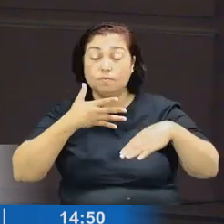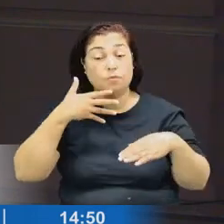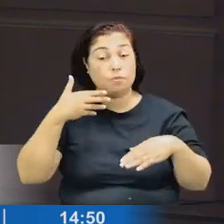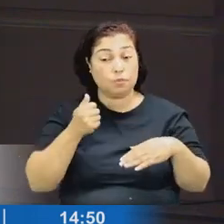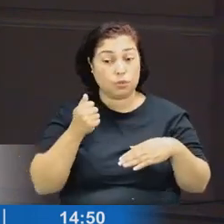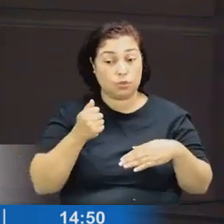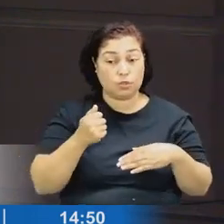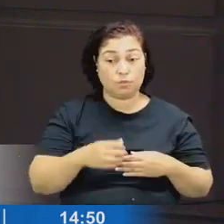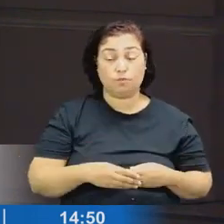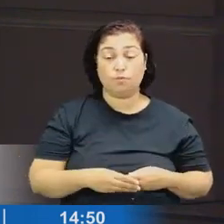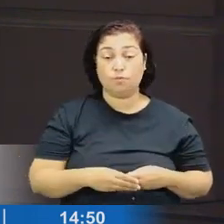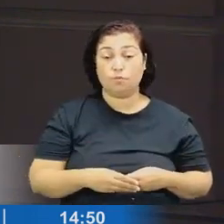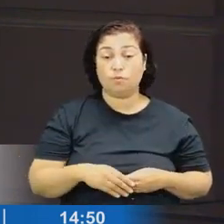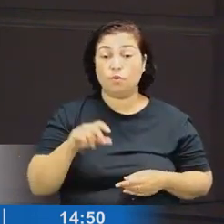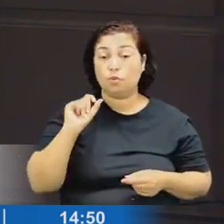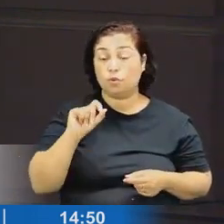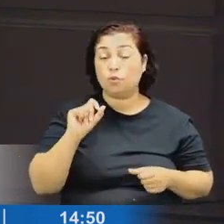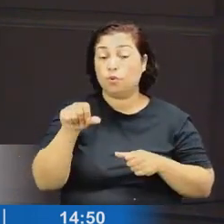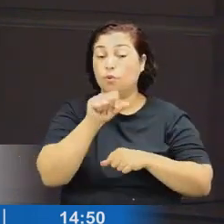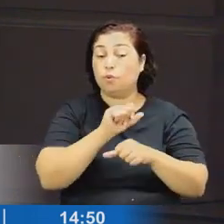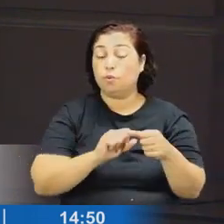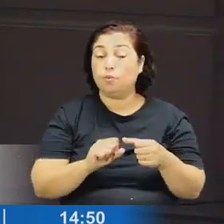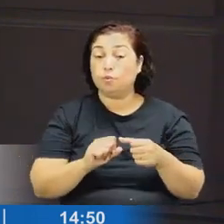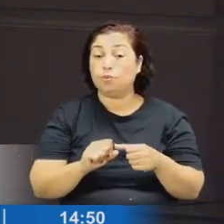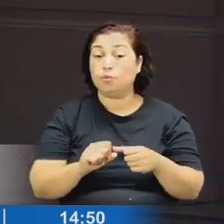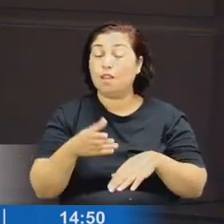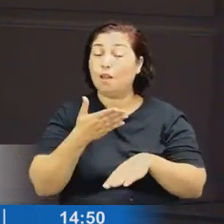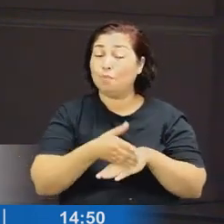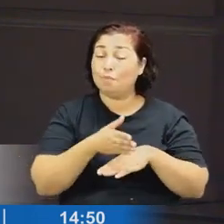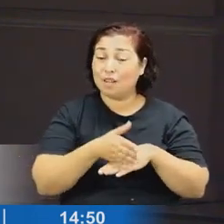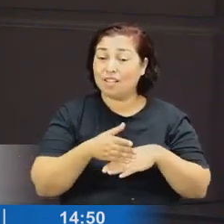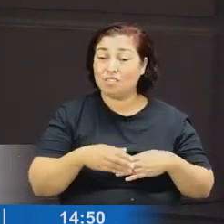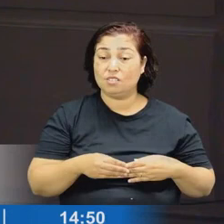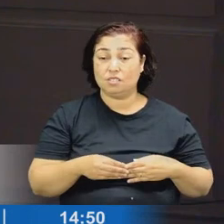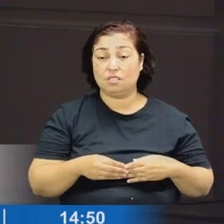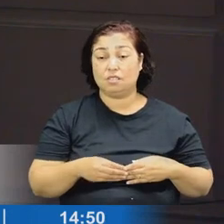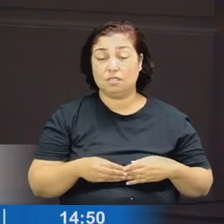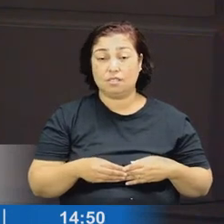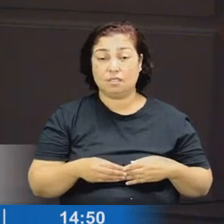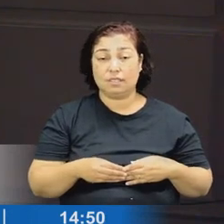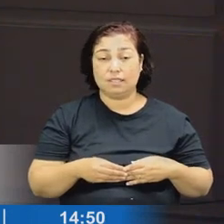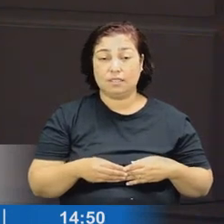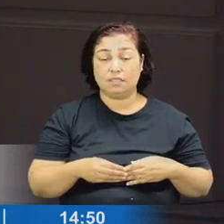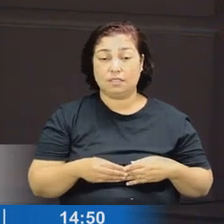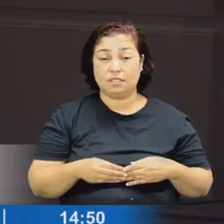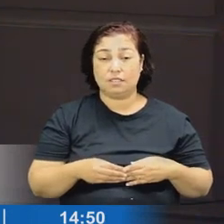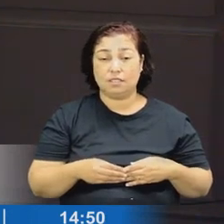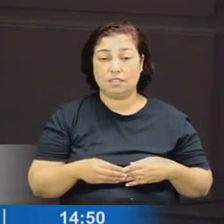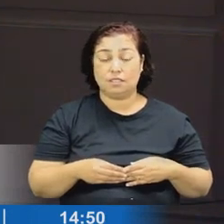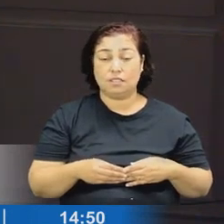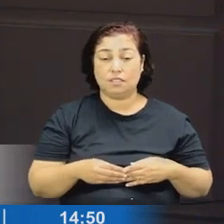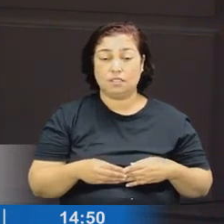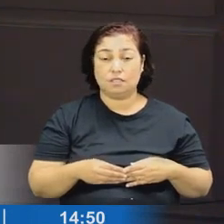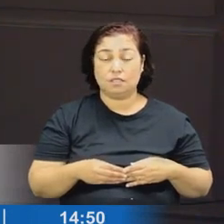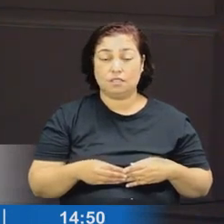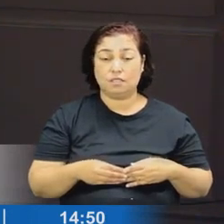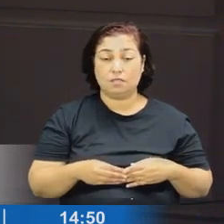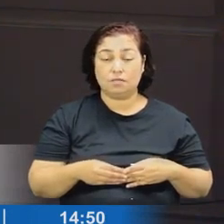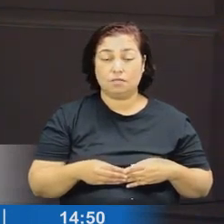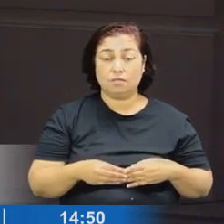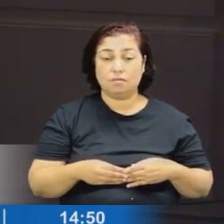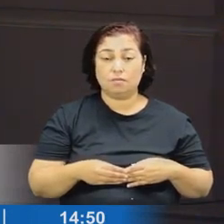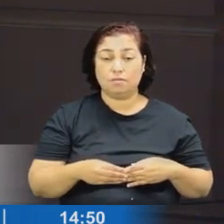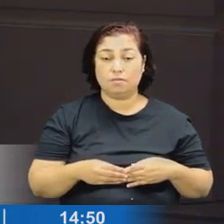então assim o que muda as coisas mesmo é a prática é exercício né não é só treinamento treinamento é só o norte assim ah só apontar é por ali